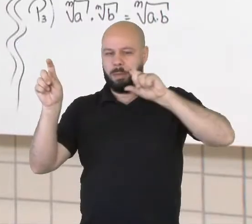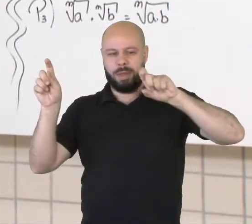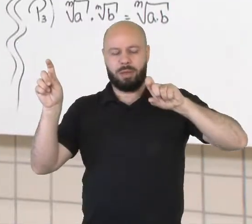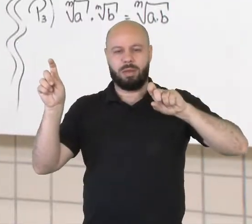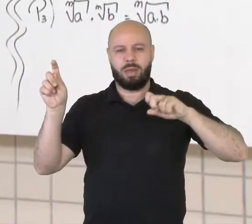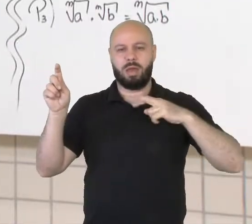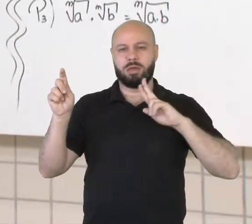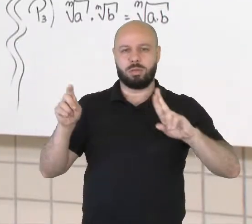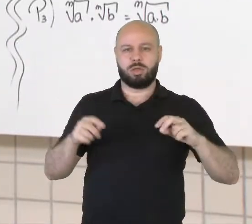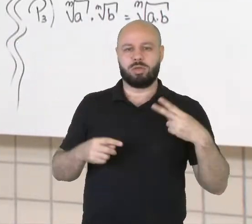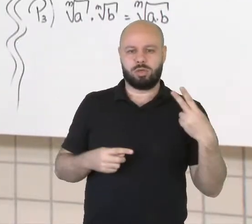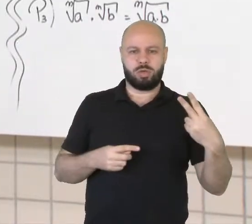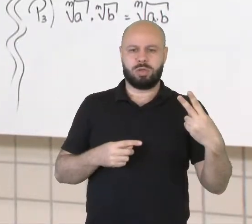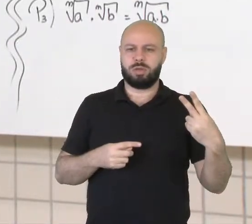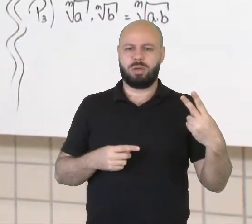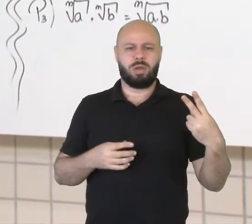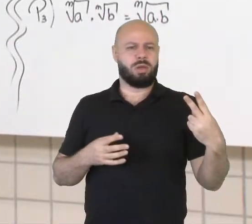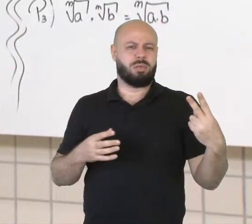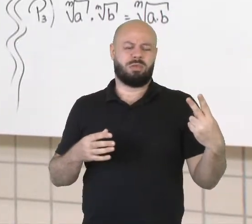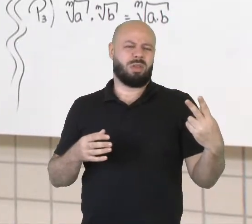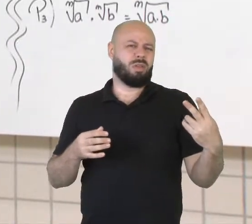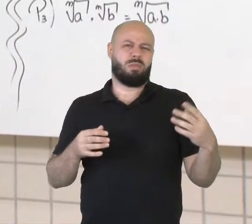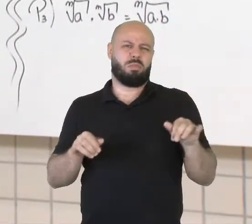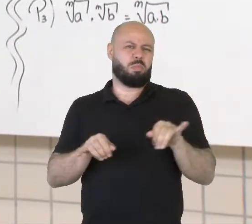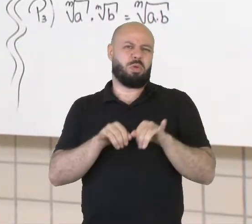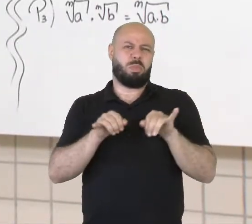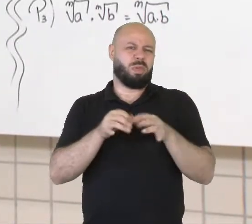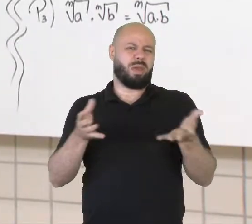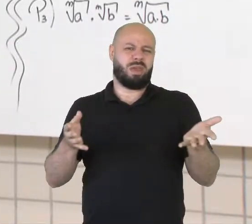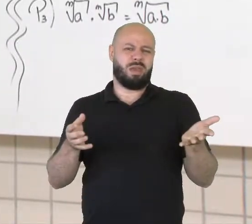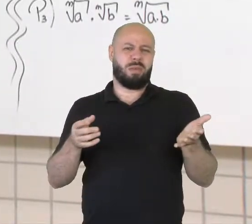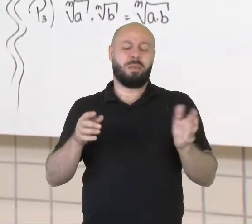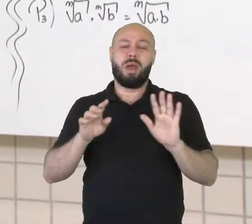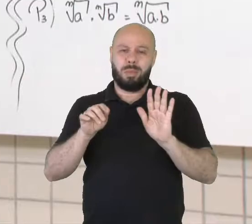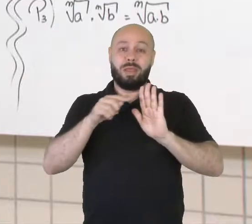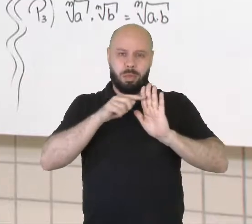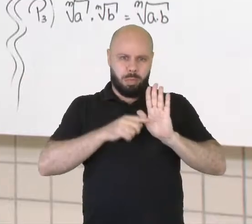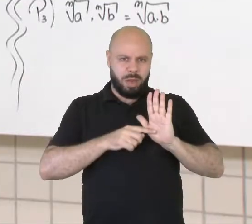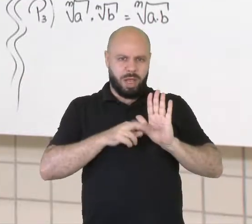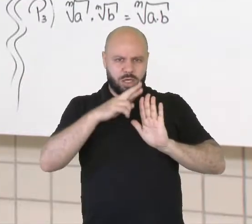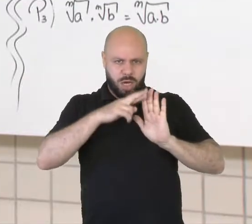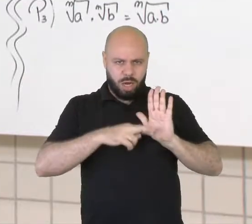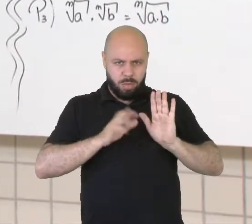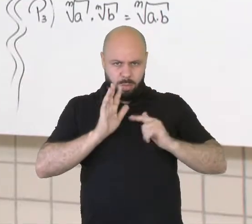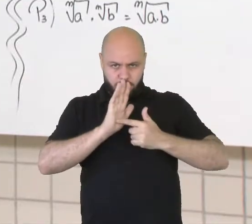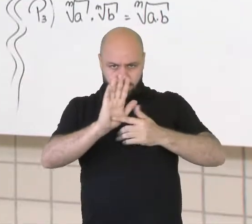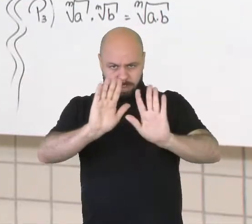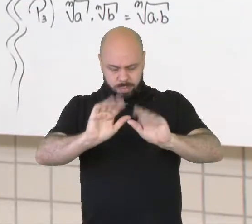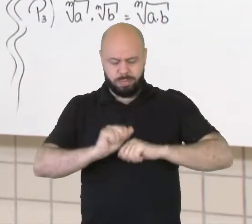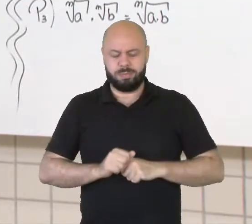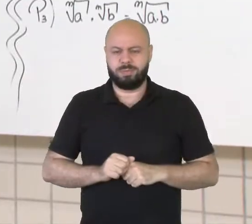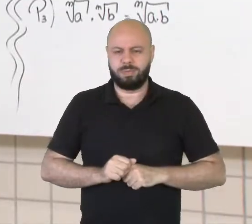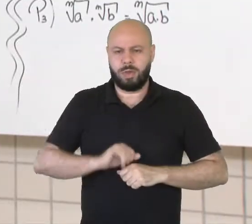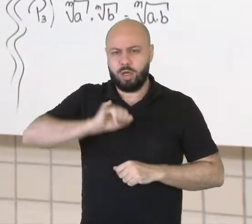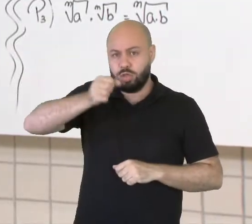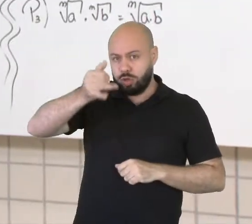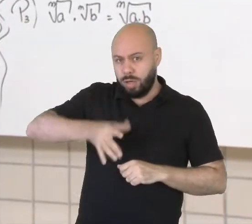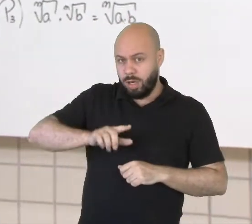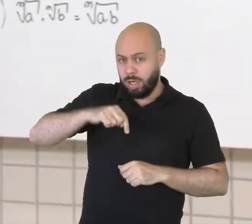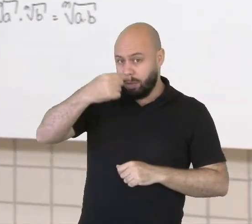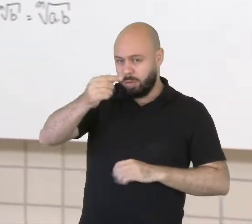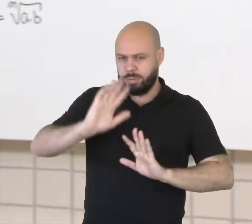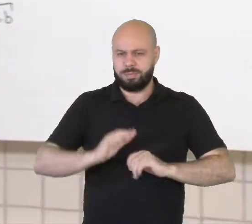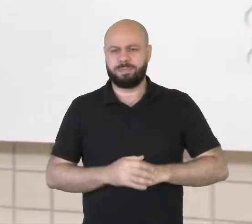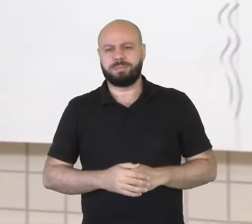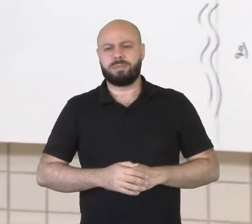uma justificativa muito mulambinha, porque ainda não falei da propriedade, mas nós vamos chegar a ela, tudo bem? Só para justificar chegar ao 2. Então,